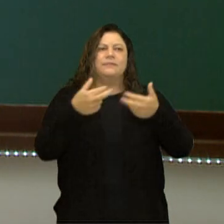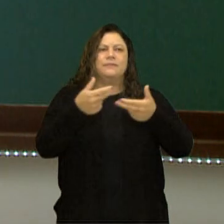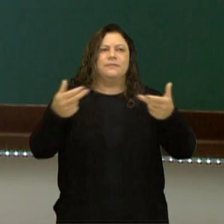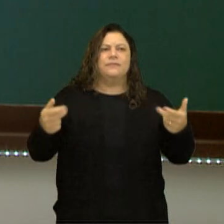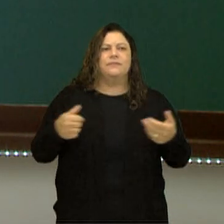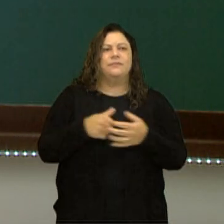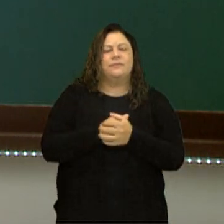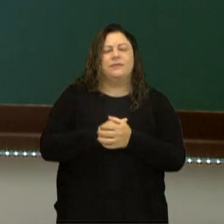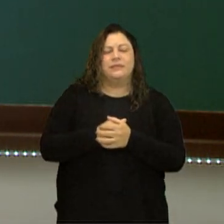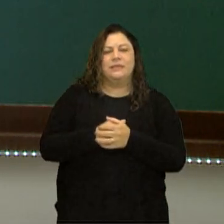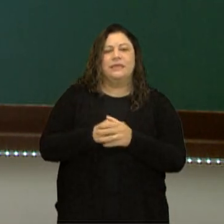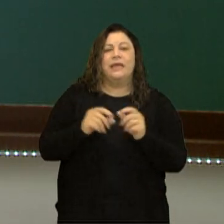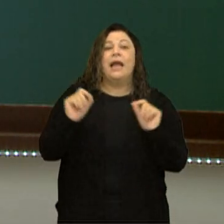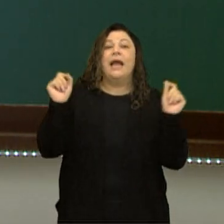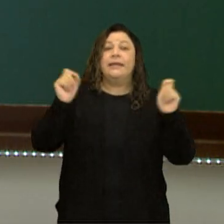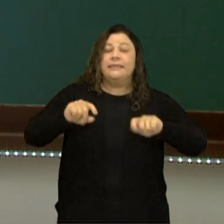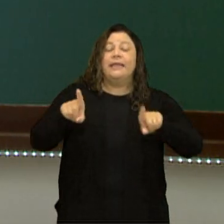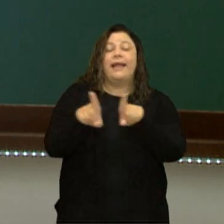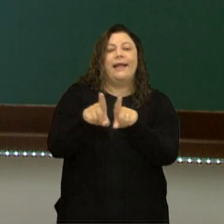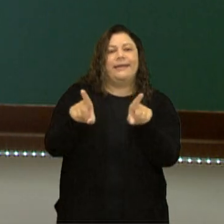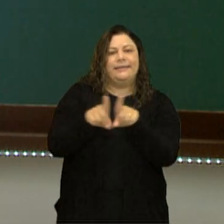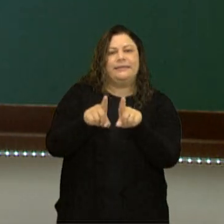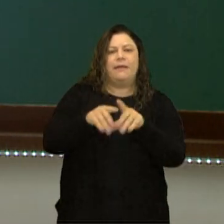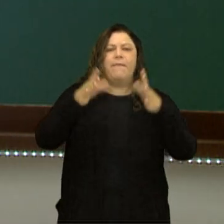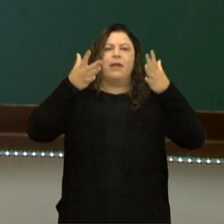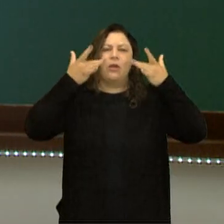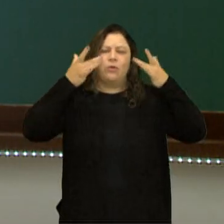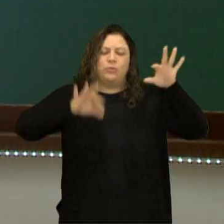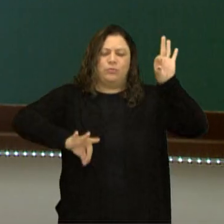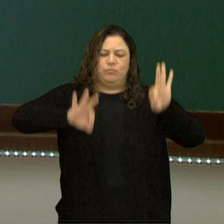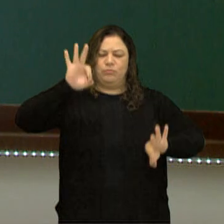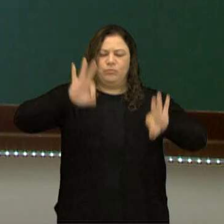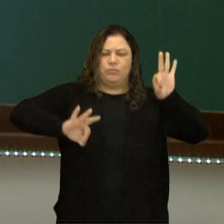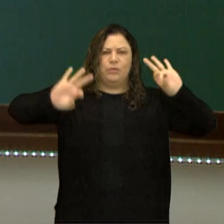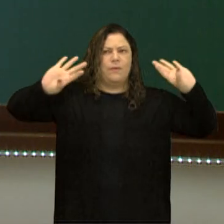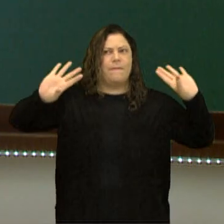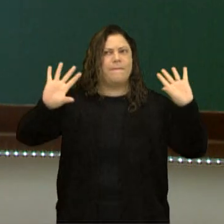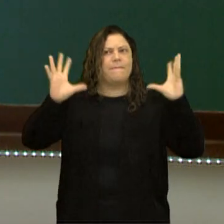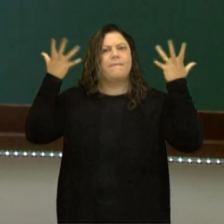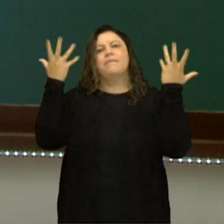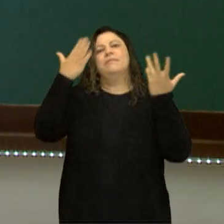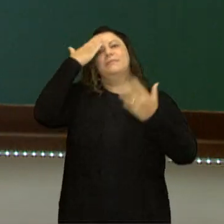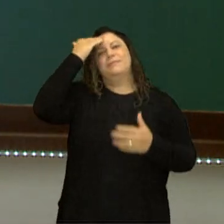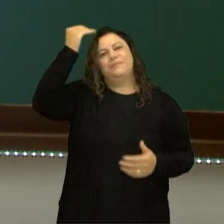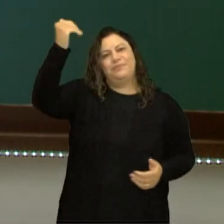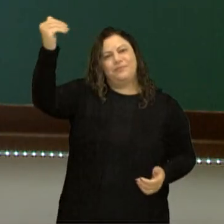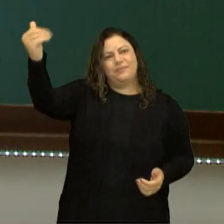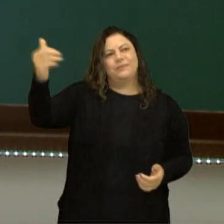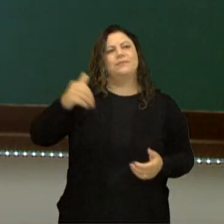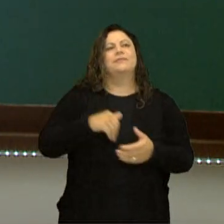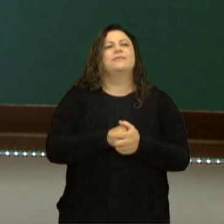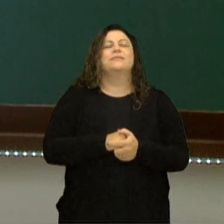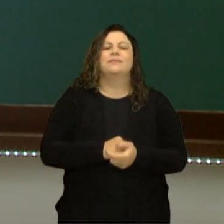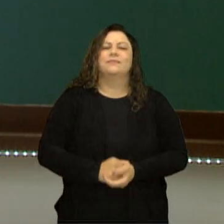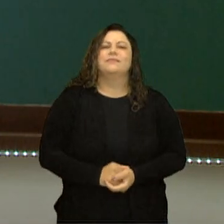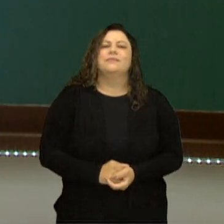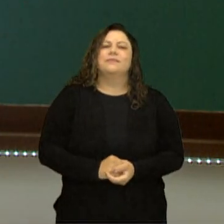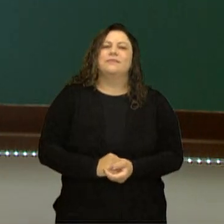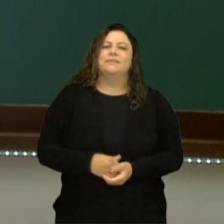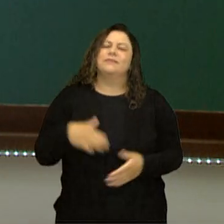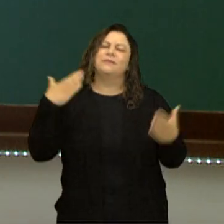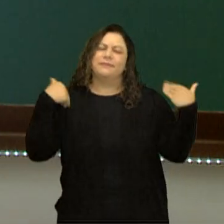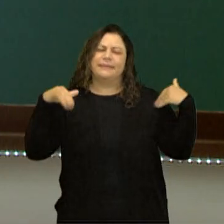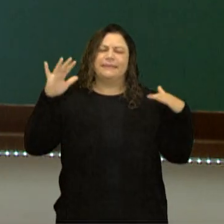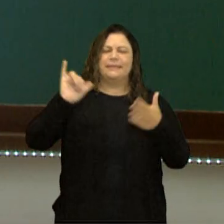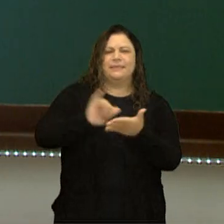A Broadway, onde tem os teatros com umas peças bem famosas. Então aqui a gente deu uma passeadinha por